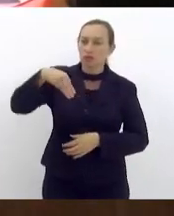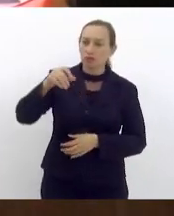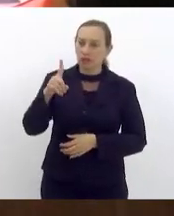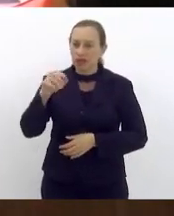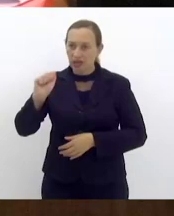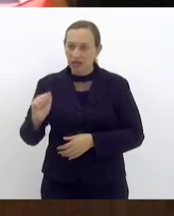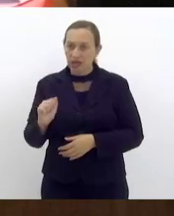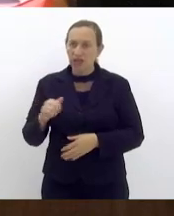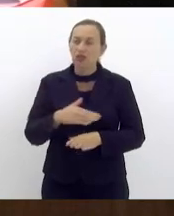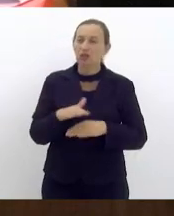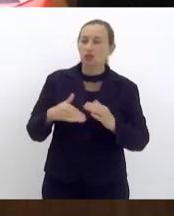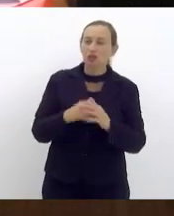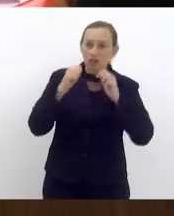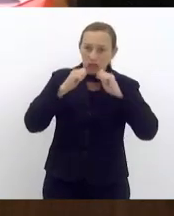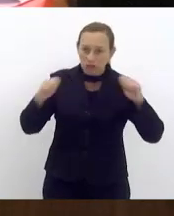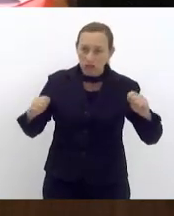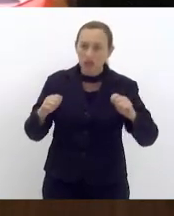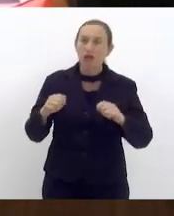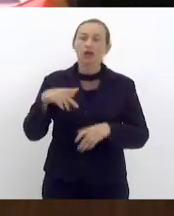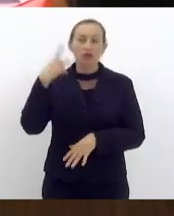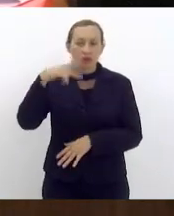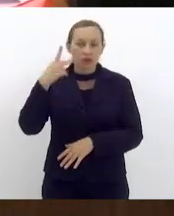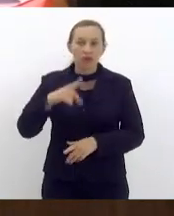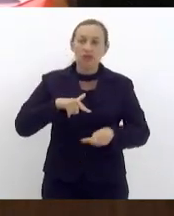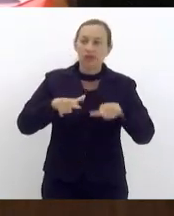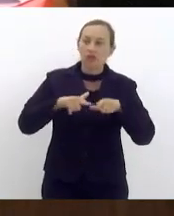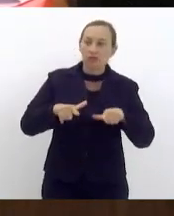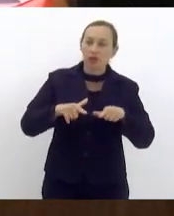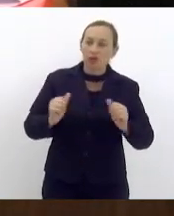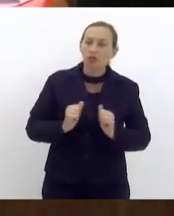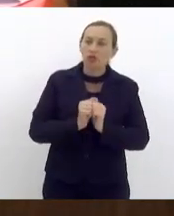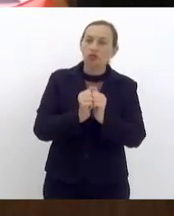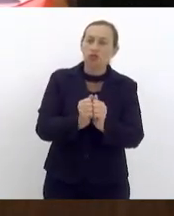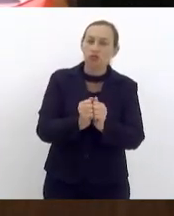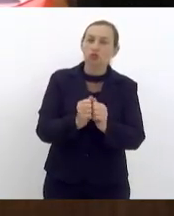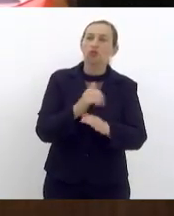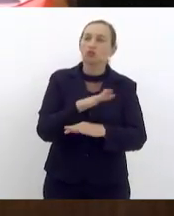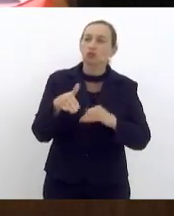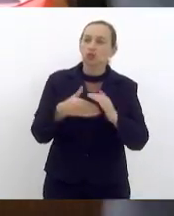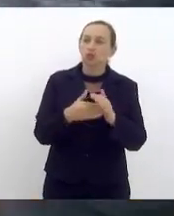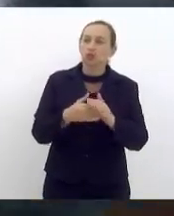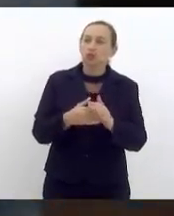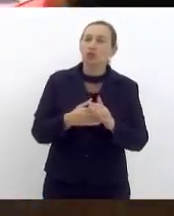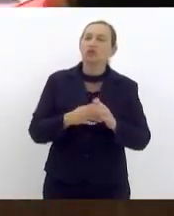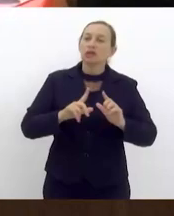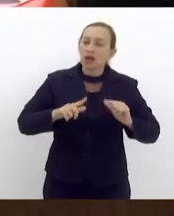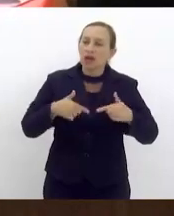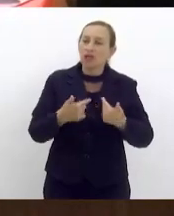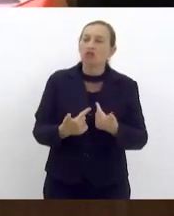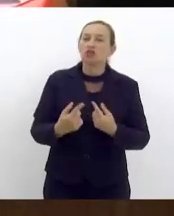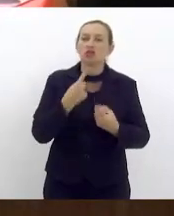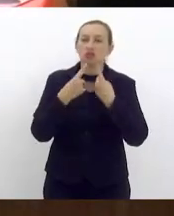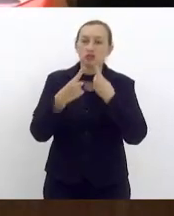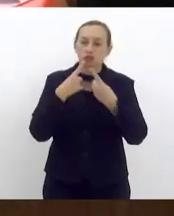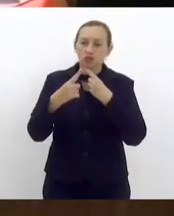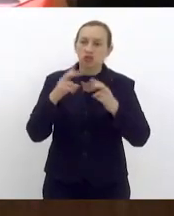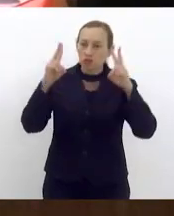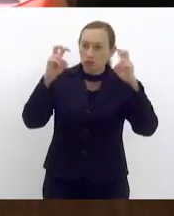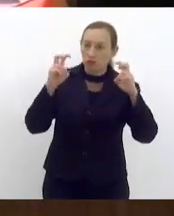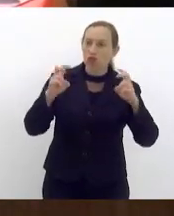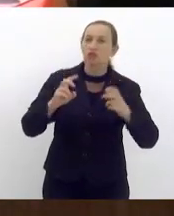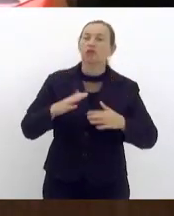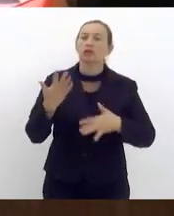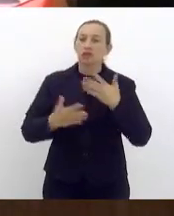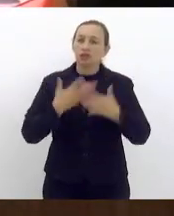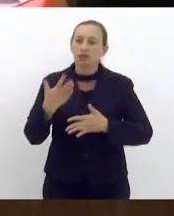parlamentar das comissões Que Tem trabalhado todos muito imbuídos de fazer a casa funcionar discutir as matérias então é nesse espírito